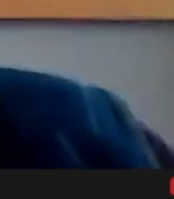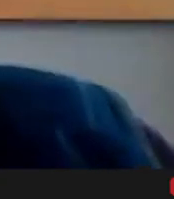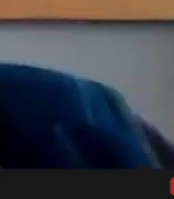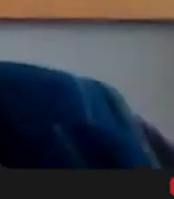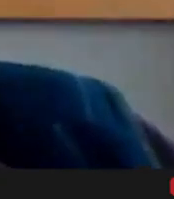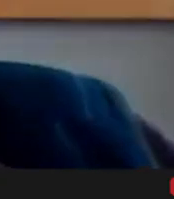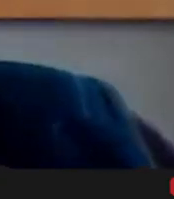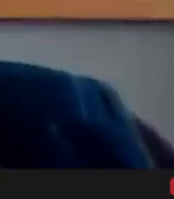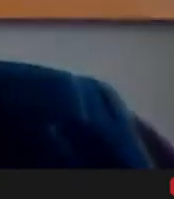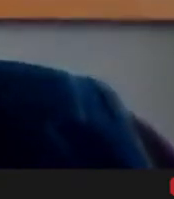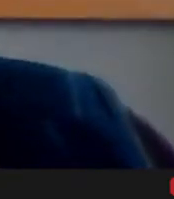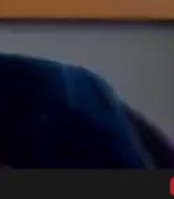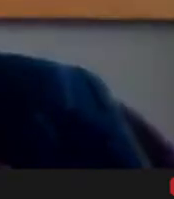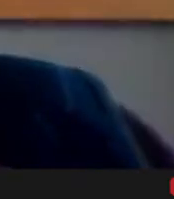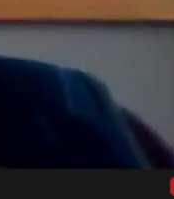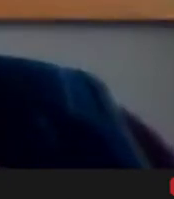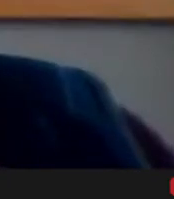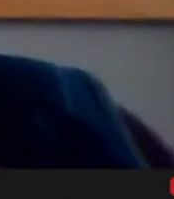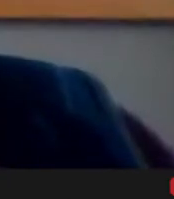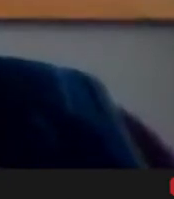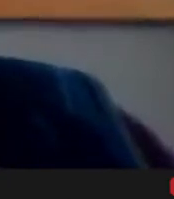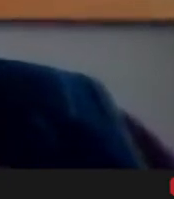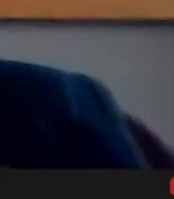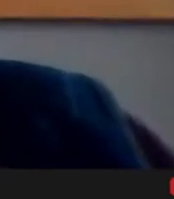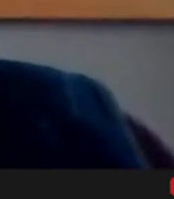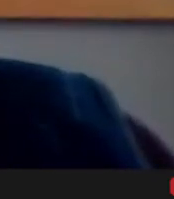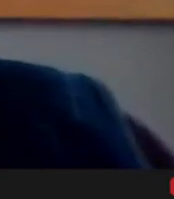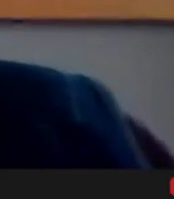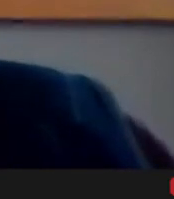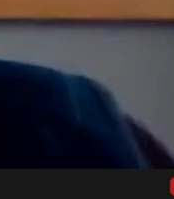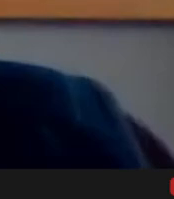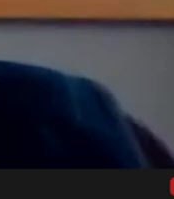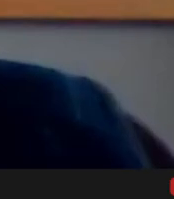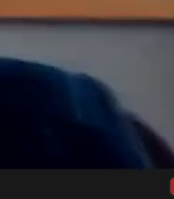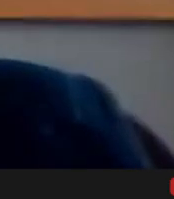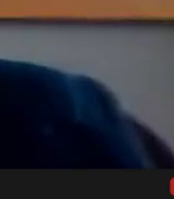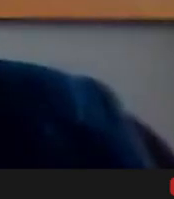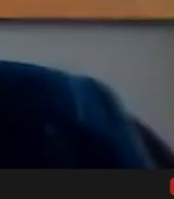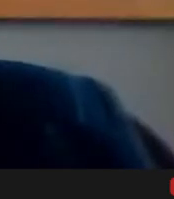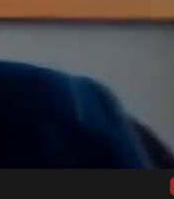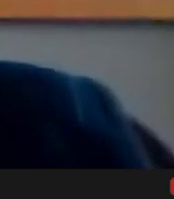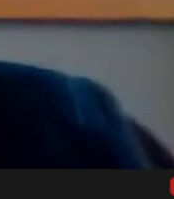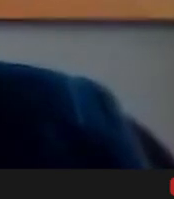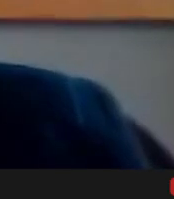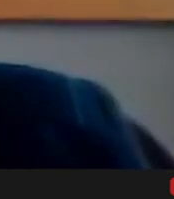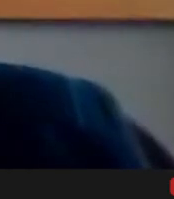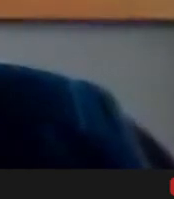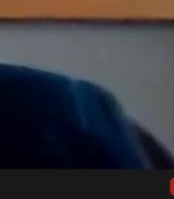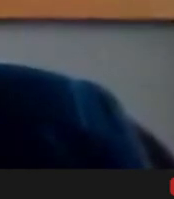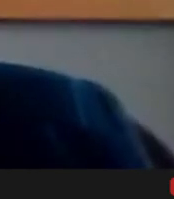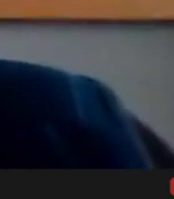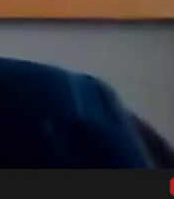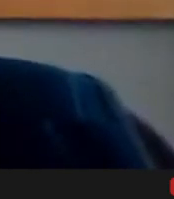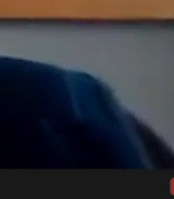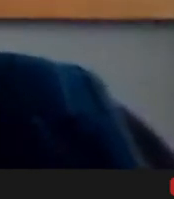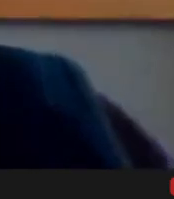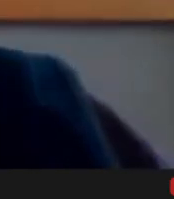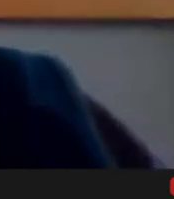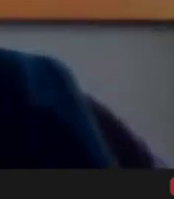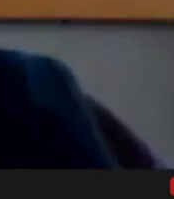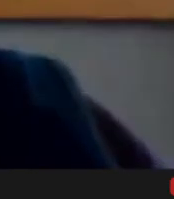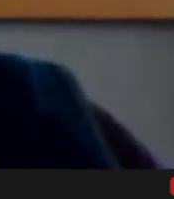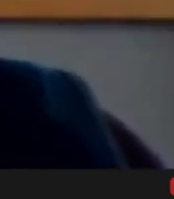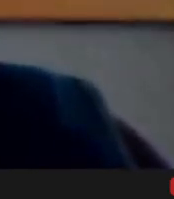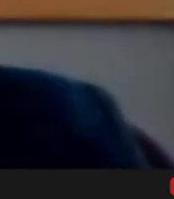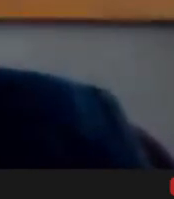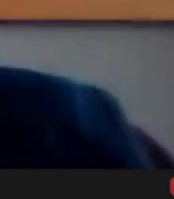gente. Então, Ingrid, eu passo o comando para você. Um comando ecofeminista. Então, você,